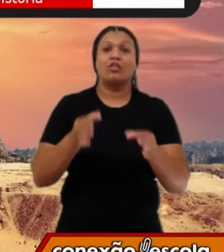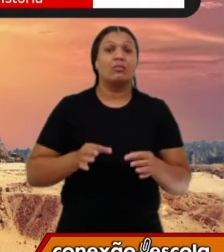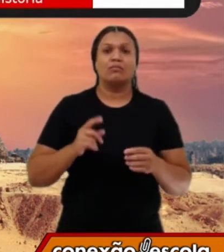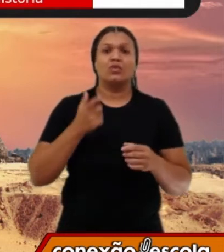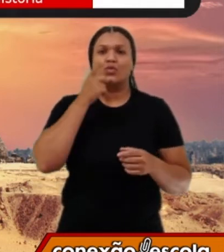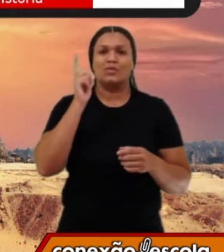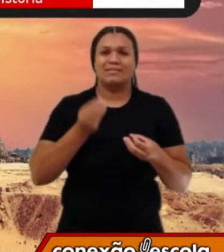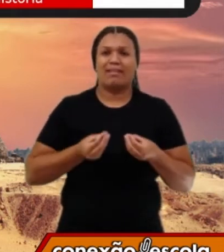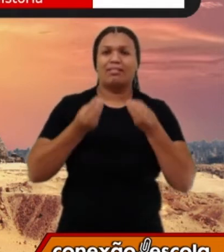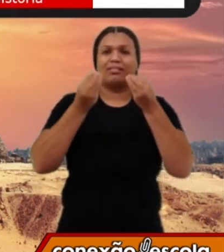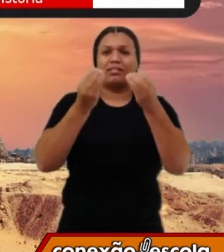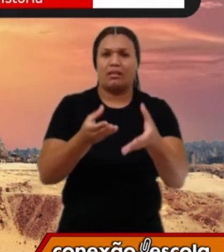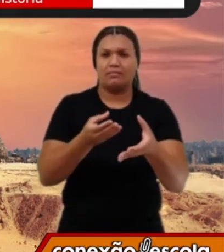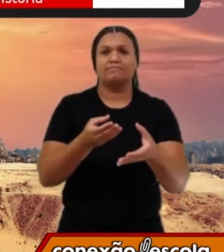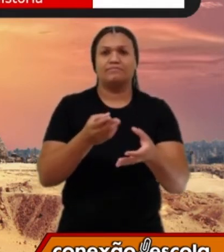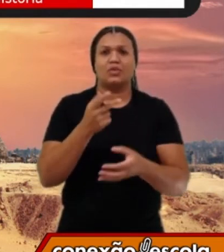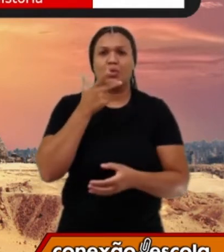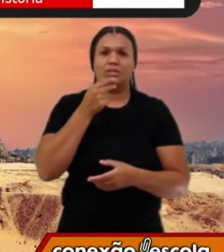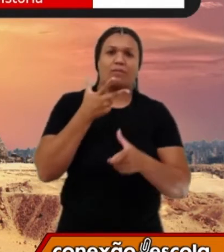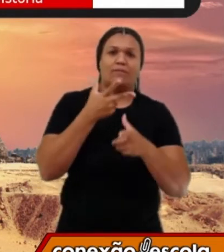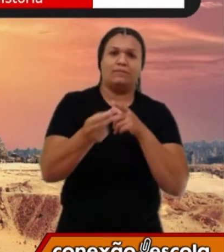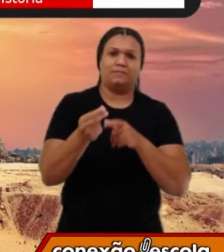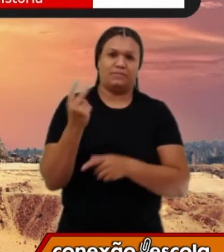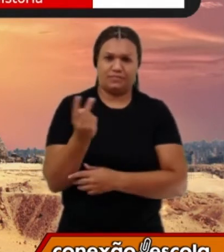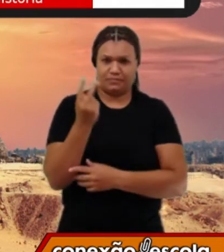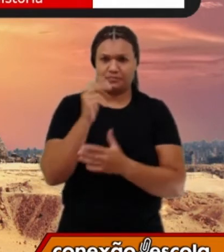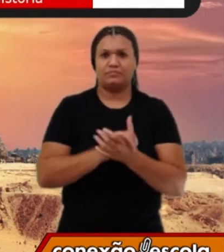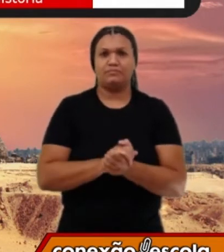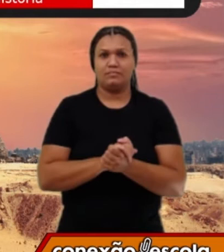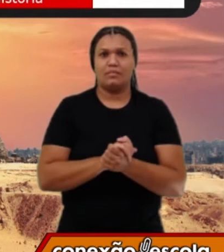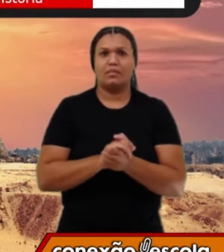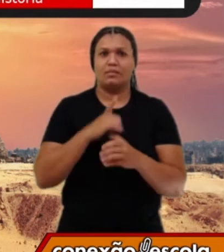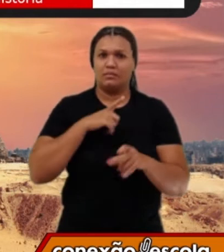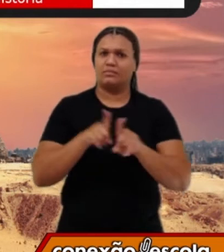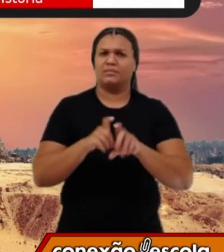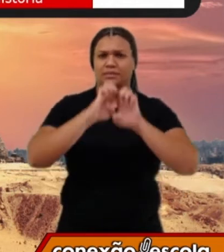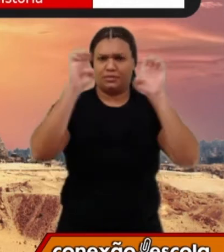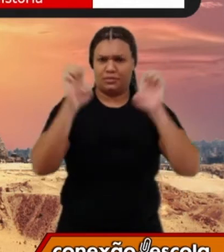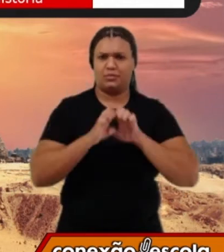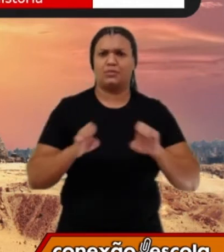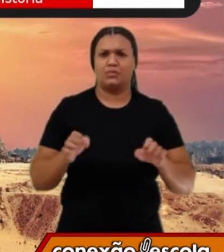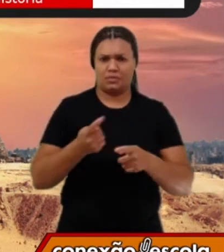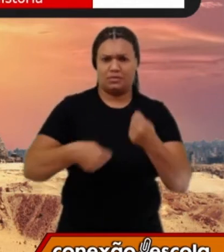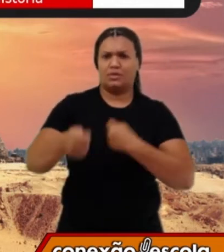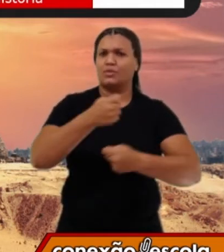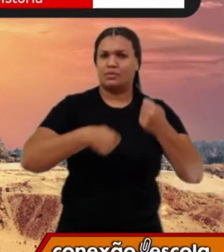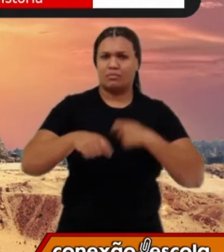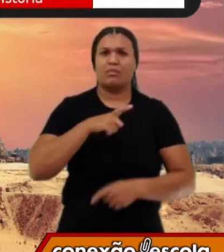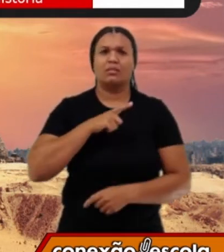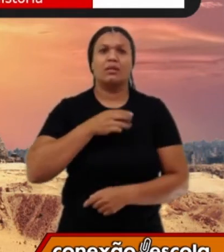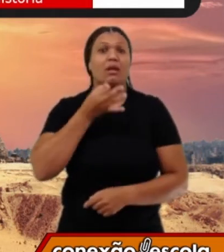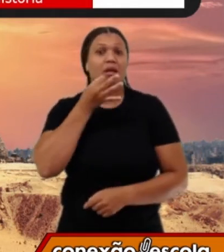não reconhecimento dessa vitória. Como estrutura econômica, nós podemos destacar que o café